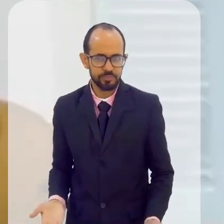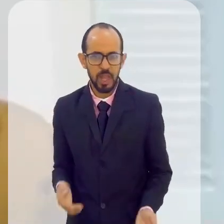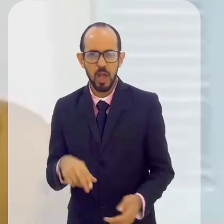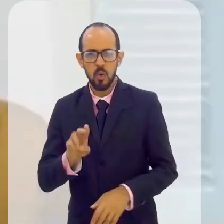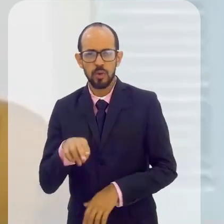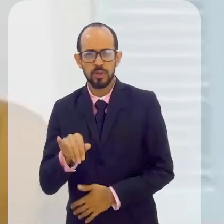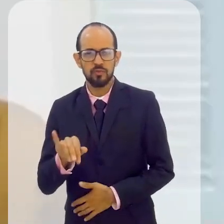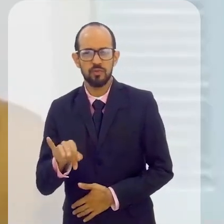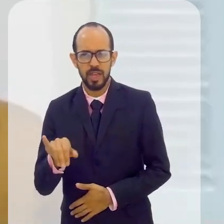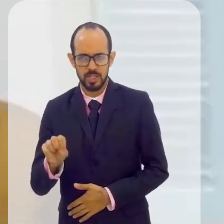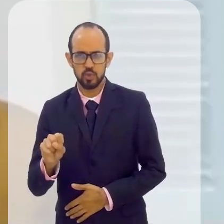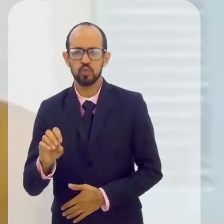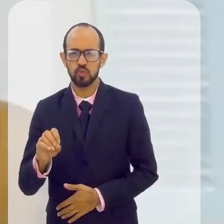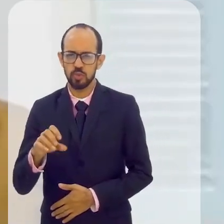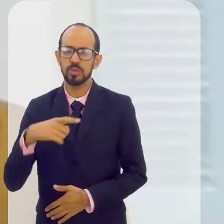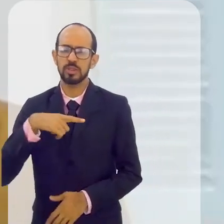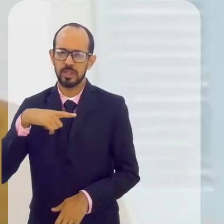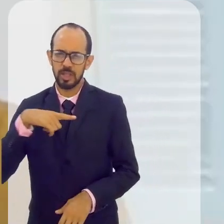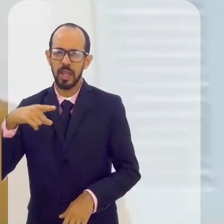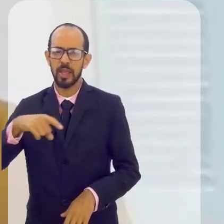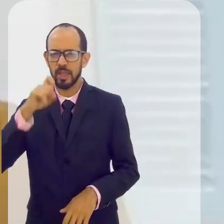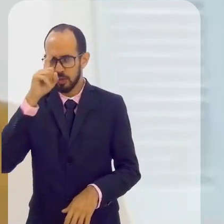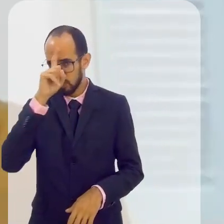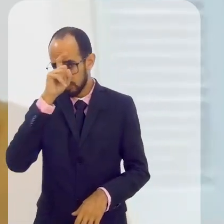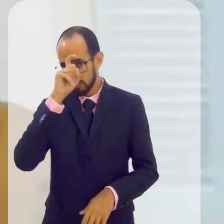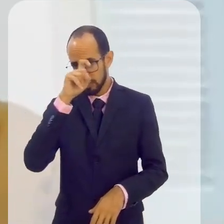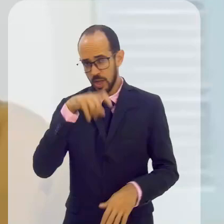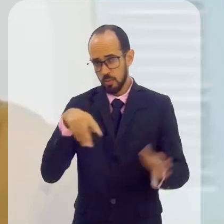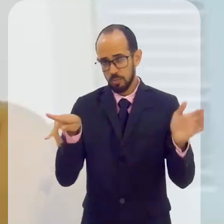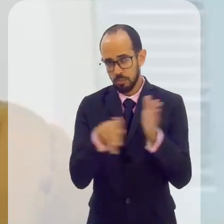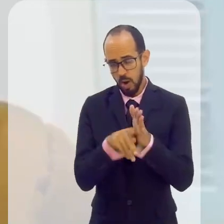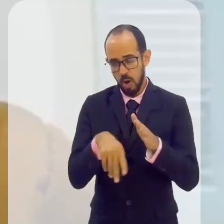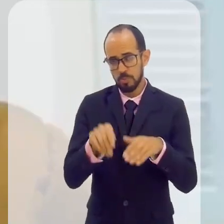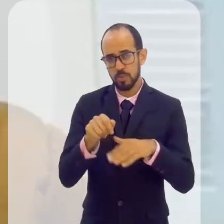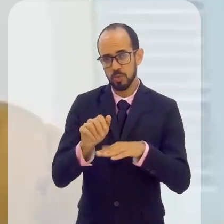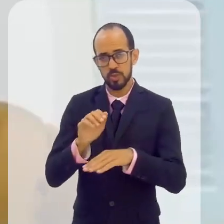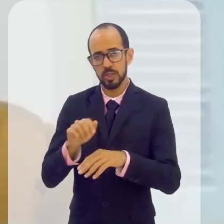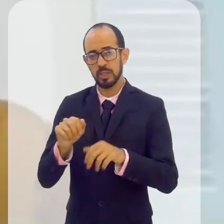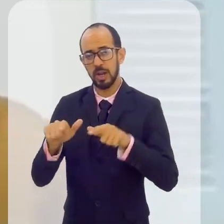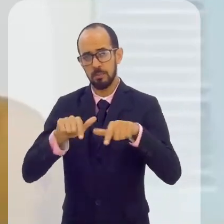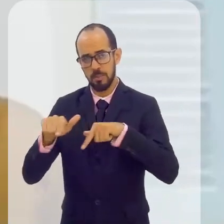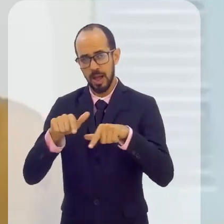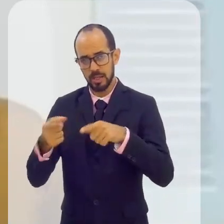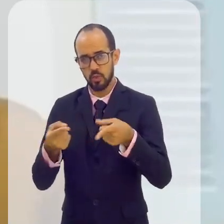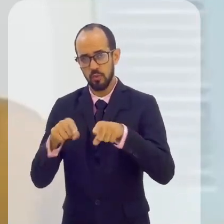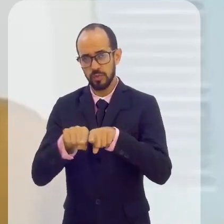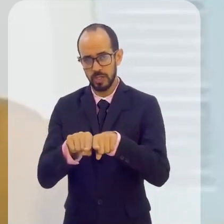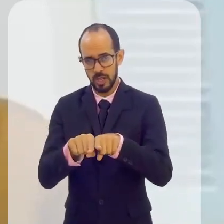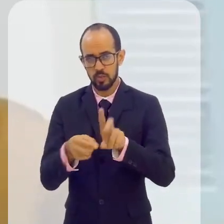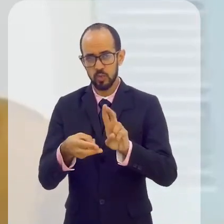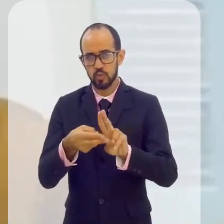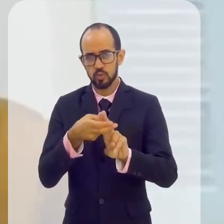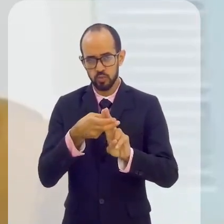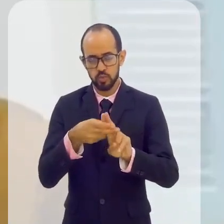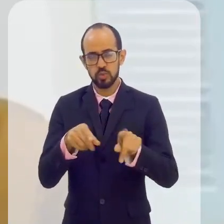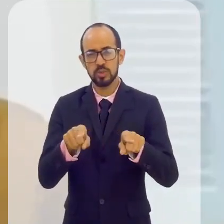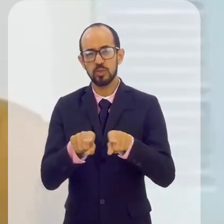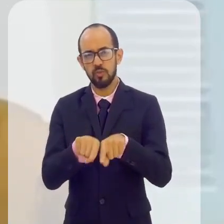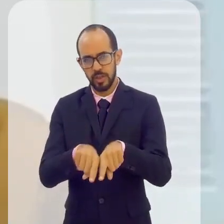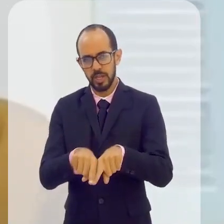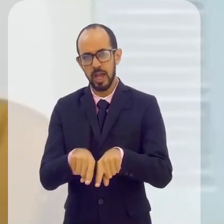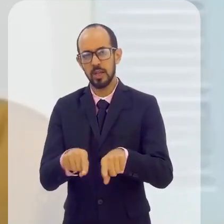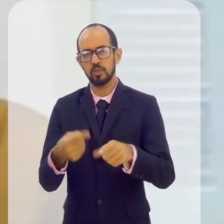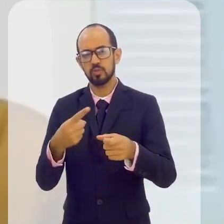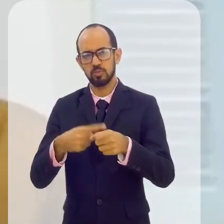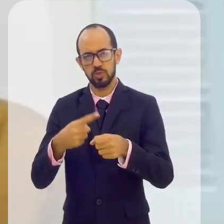né? Hoje o Unifes, ele conta, a gente tem um hospital universitário próprio, que é um prestador do SUS, né? Tem convênio com os municípios